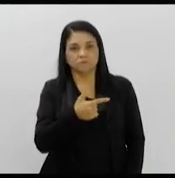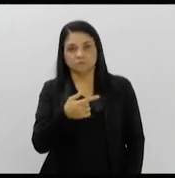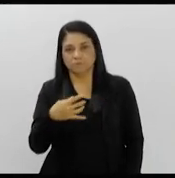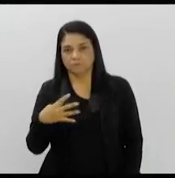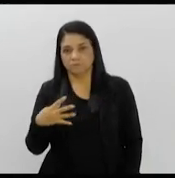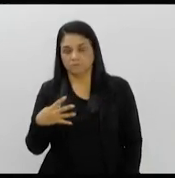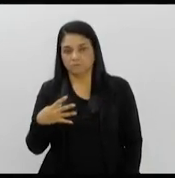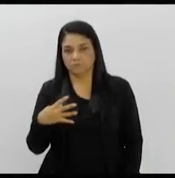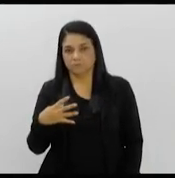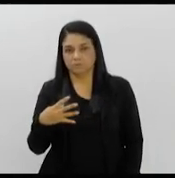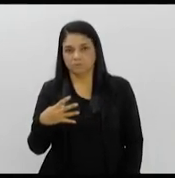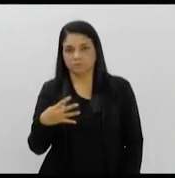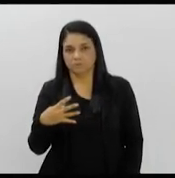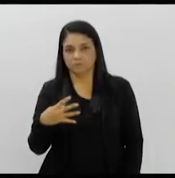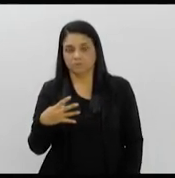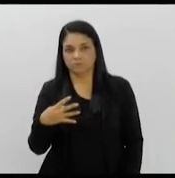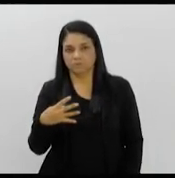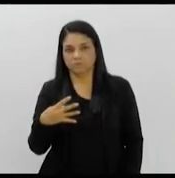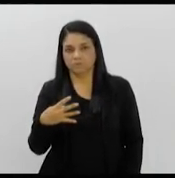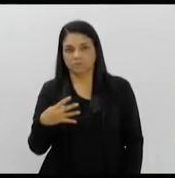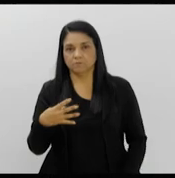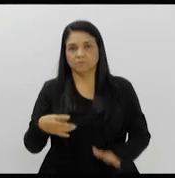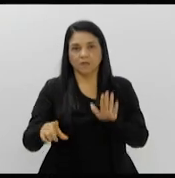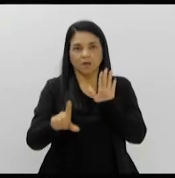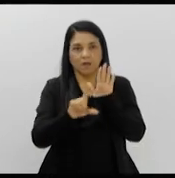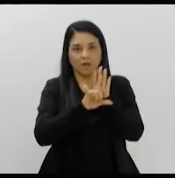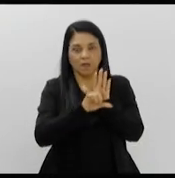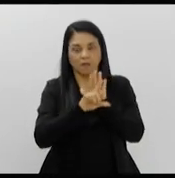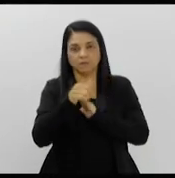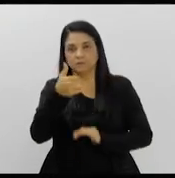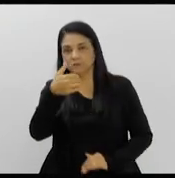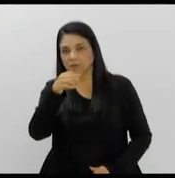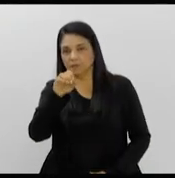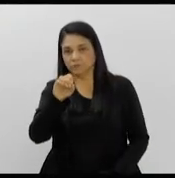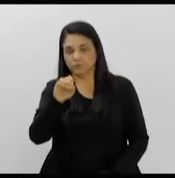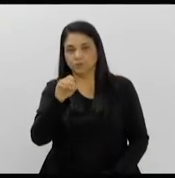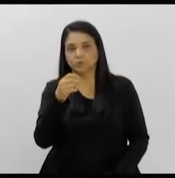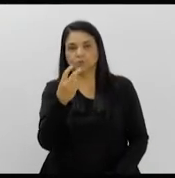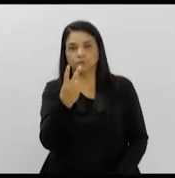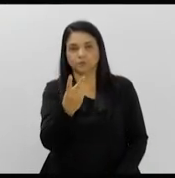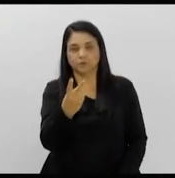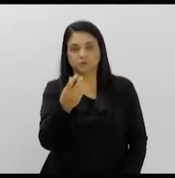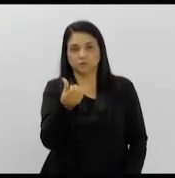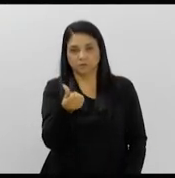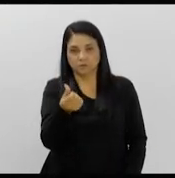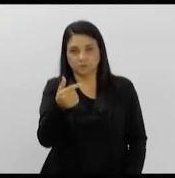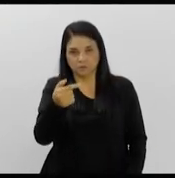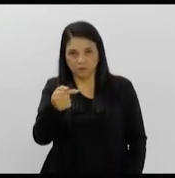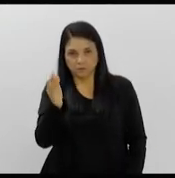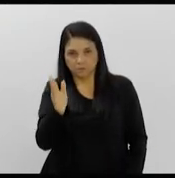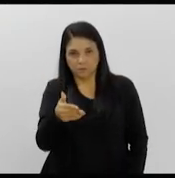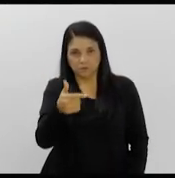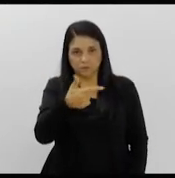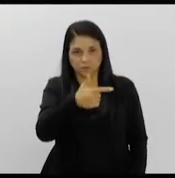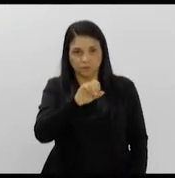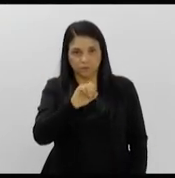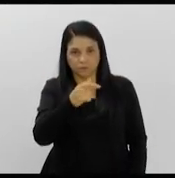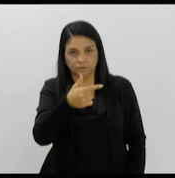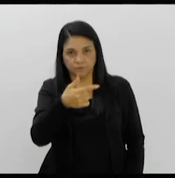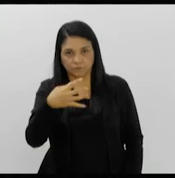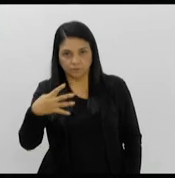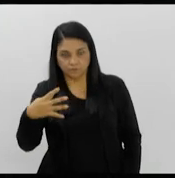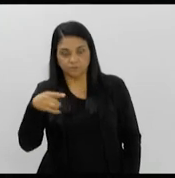2024 que é a lei 10277 de 24 Tá previsto para